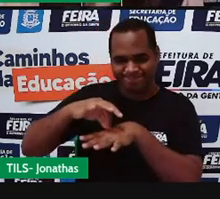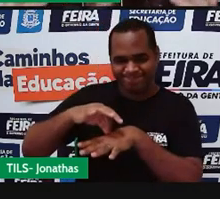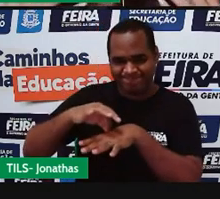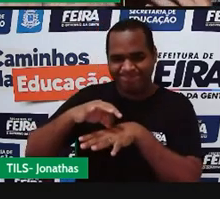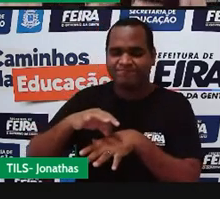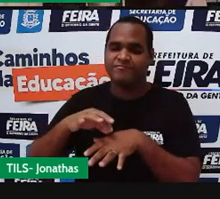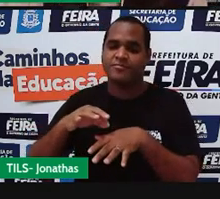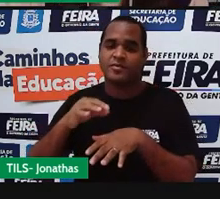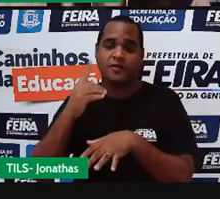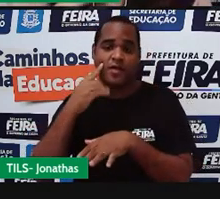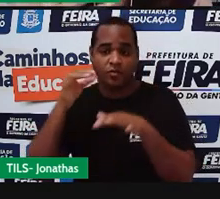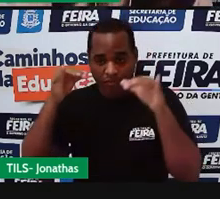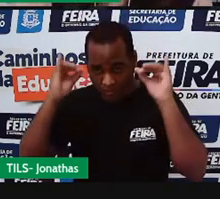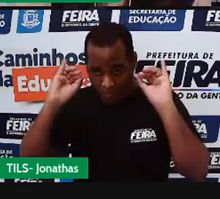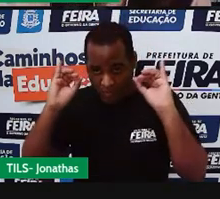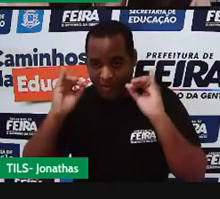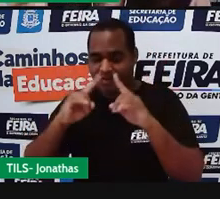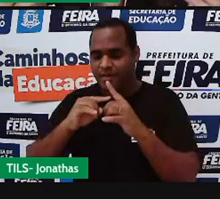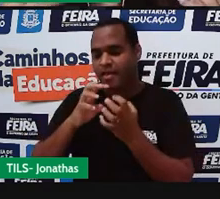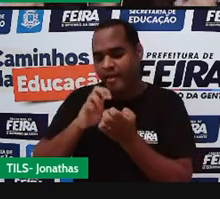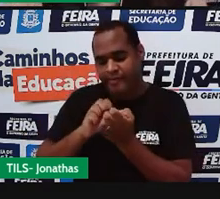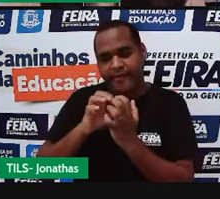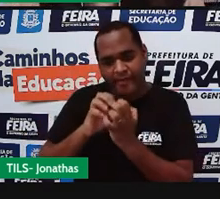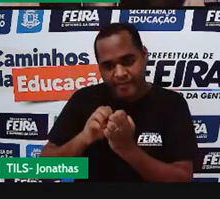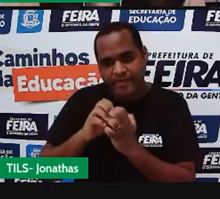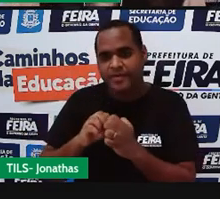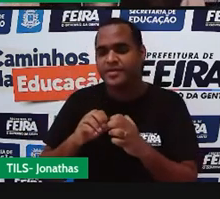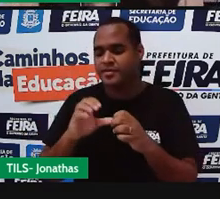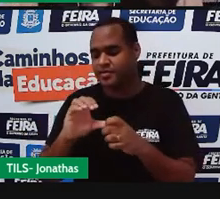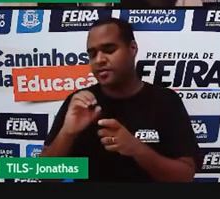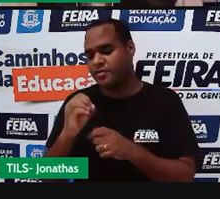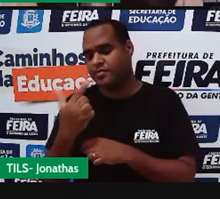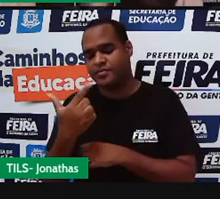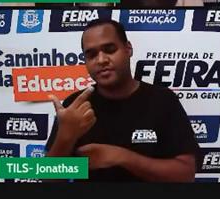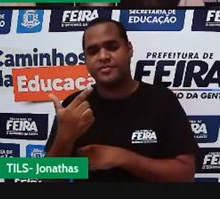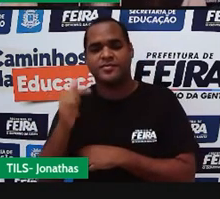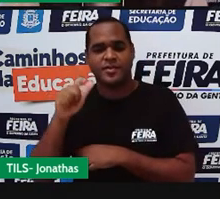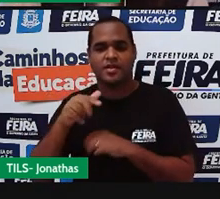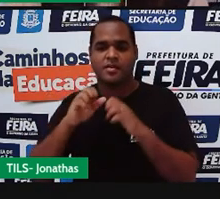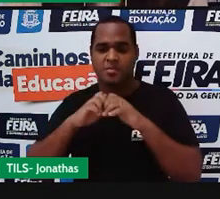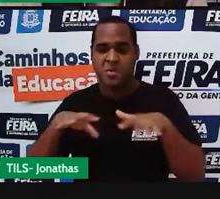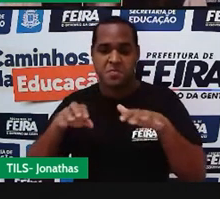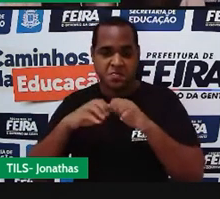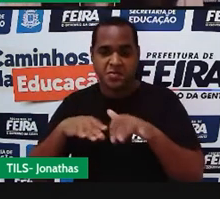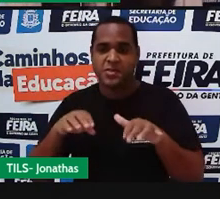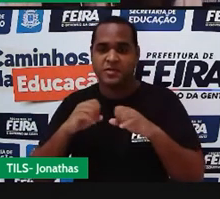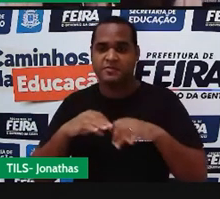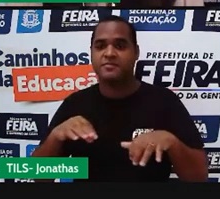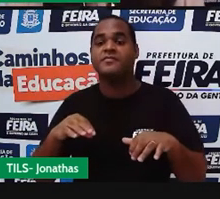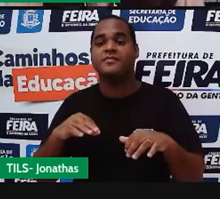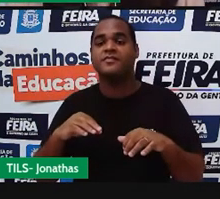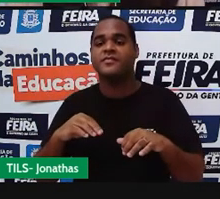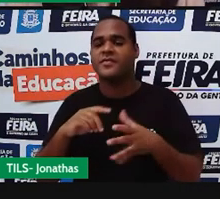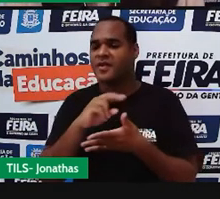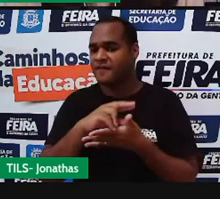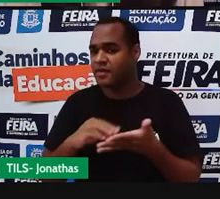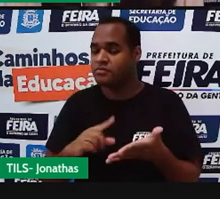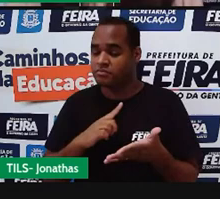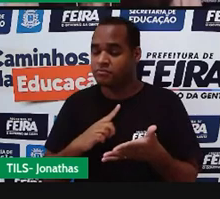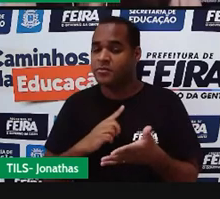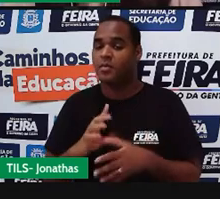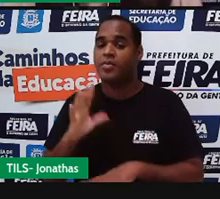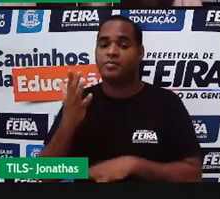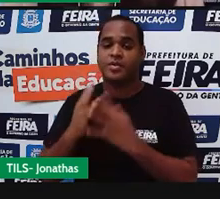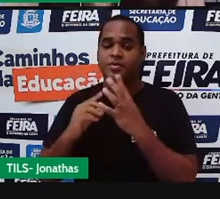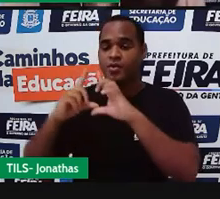como a gente viu os bois eles são ruminantes Ele eles liberam esses gases na atmosfera que fazem mal né que são os gases de efeito estufa